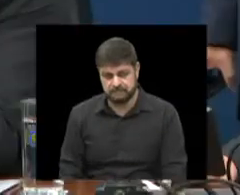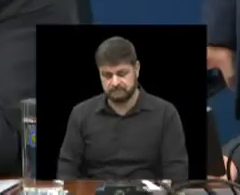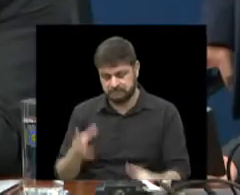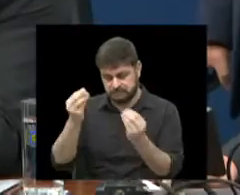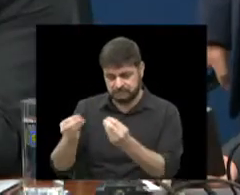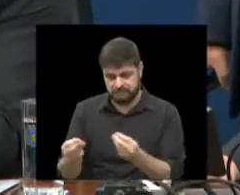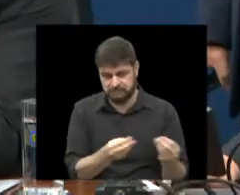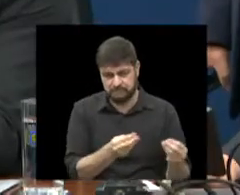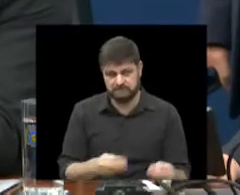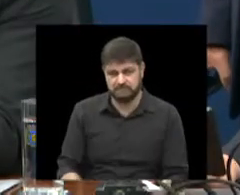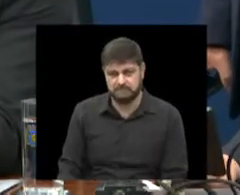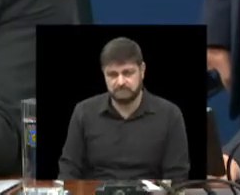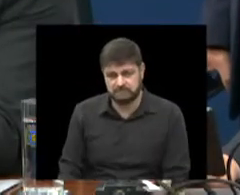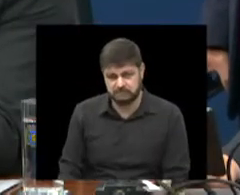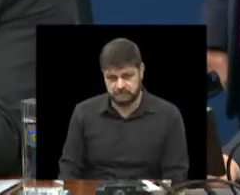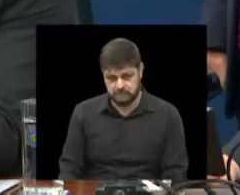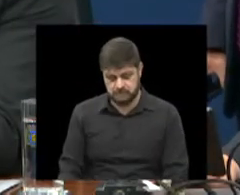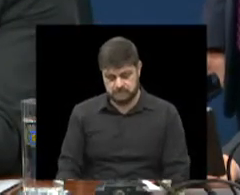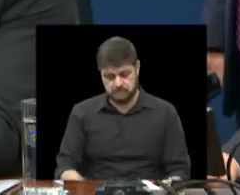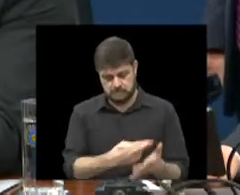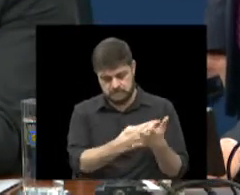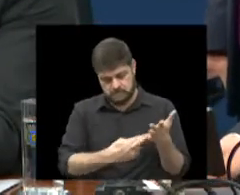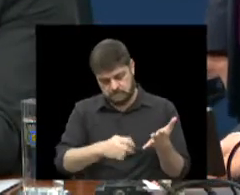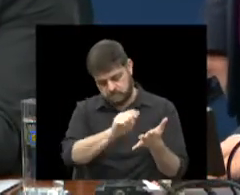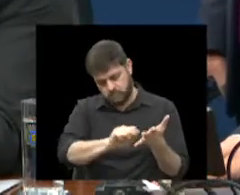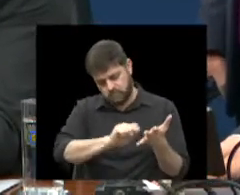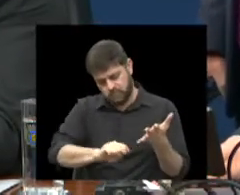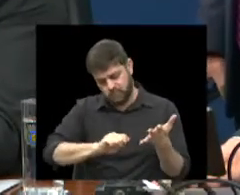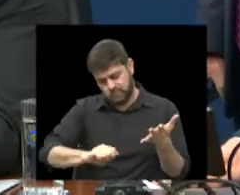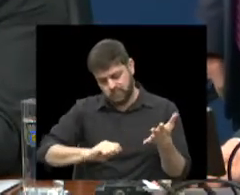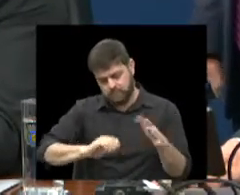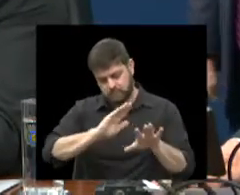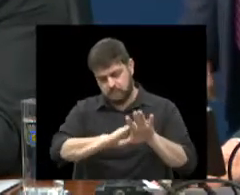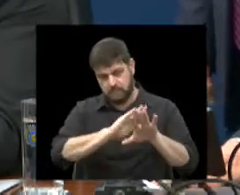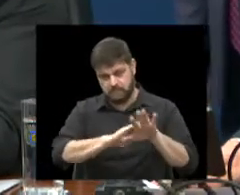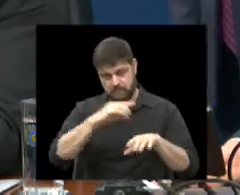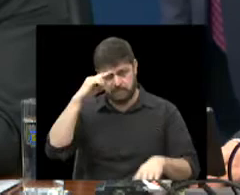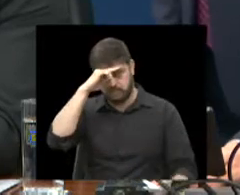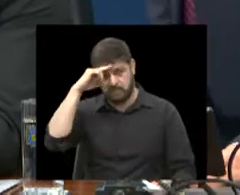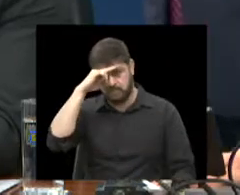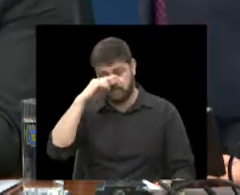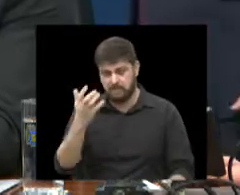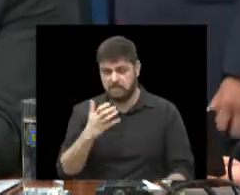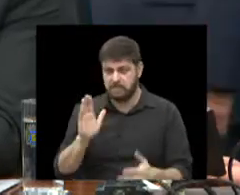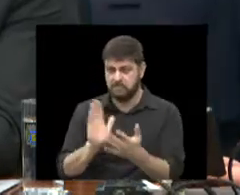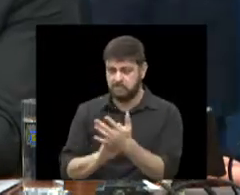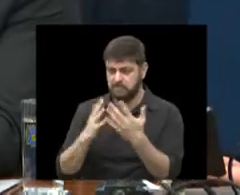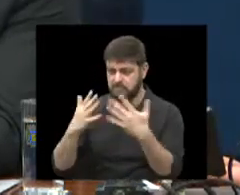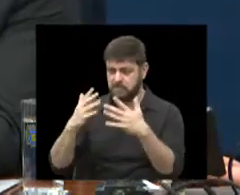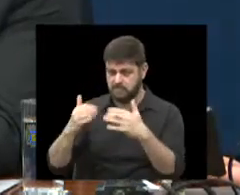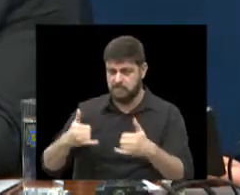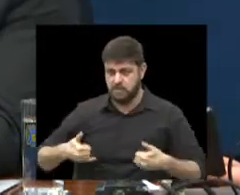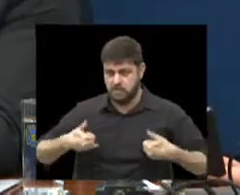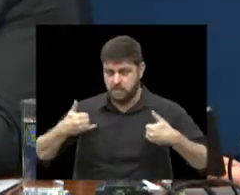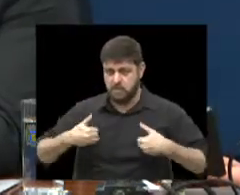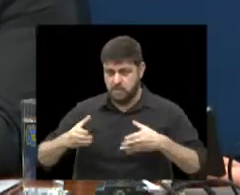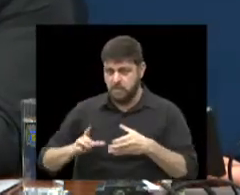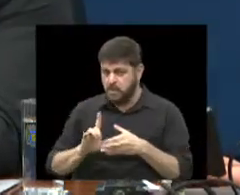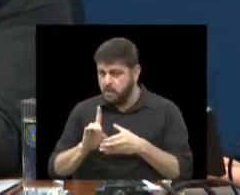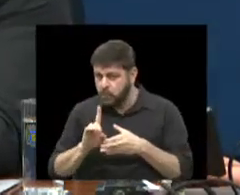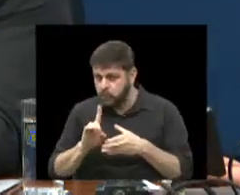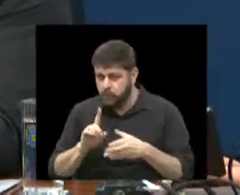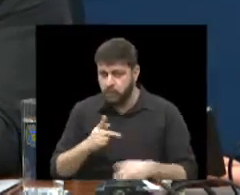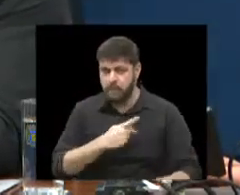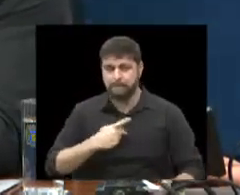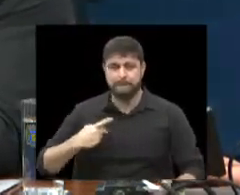Encaminhe-se. Requerimento 1754 do senhor Felipe Marquesi, requerendo o voto de congratulação pela passagem do aniversário da